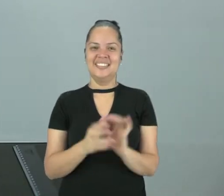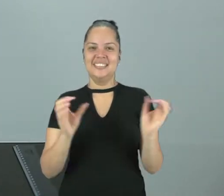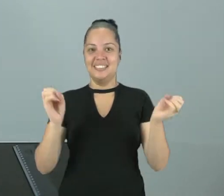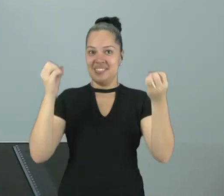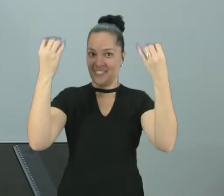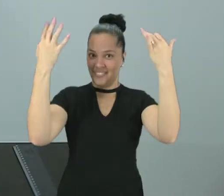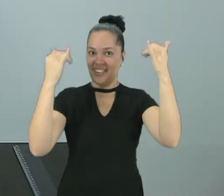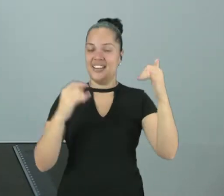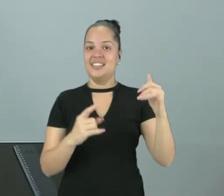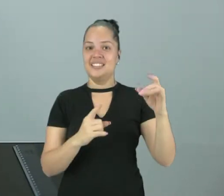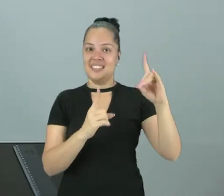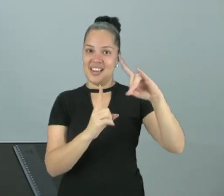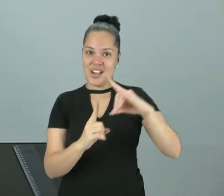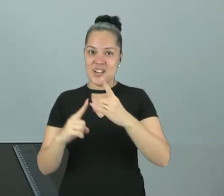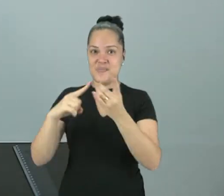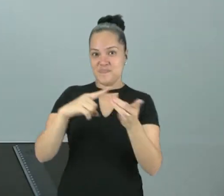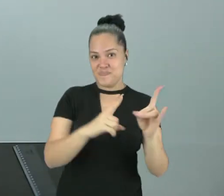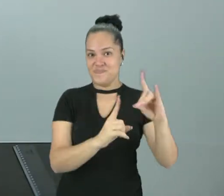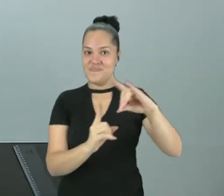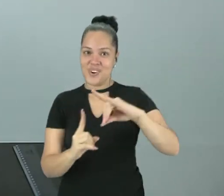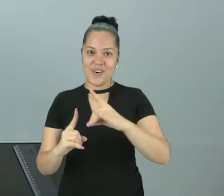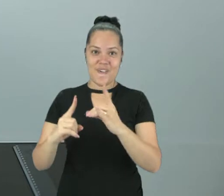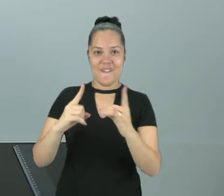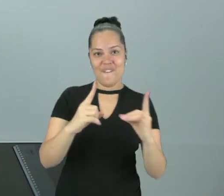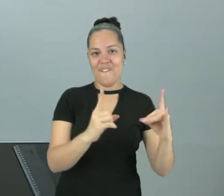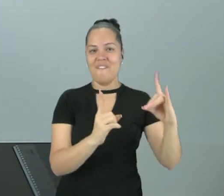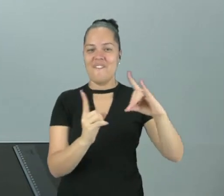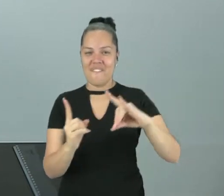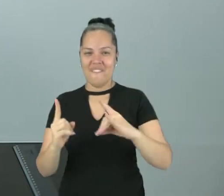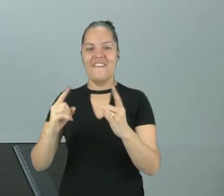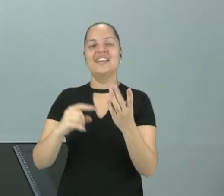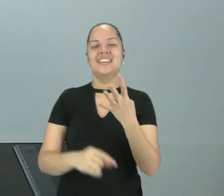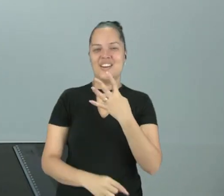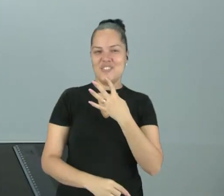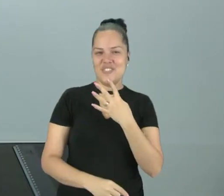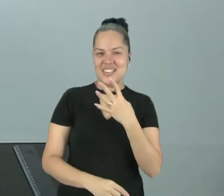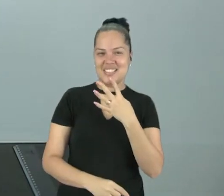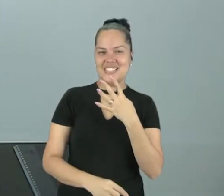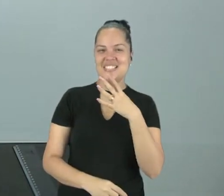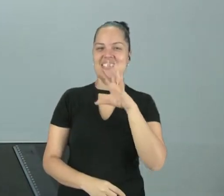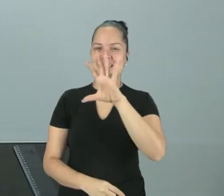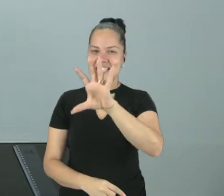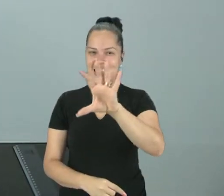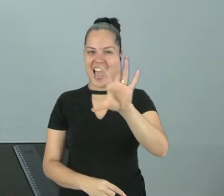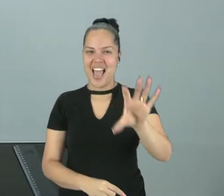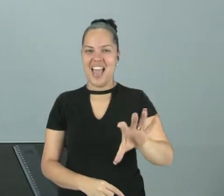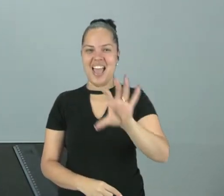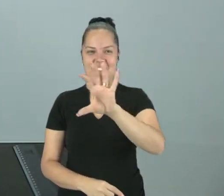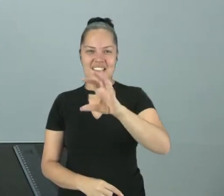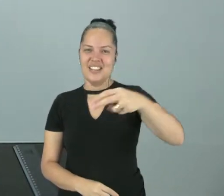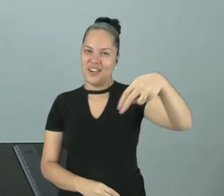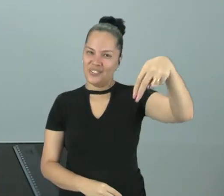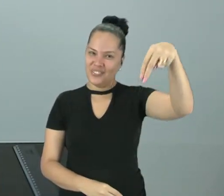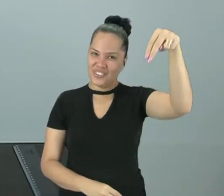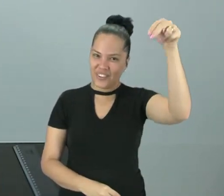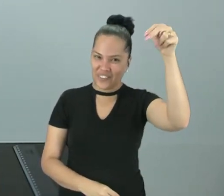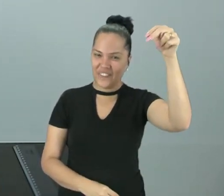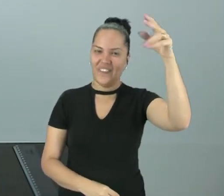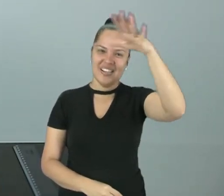falamos da Festa do Boi Bumbá né domingo meu boi é bastante conhecido na nossa região norte e somente ali